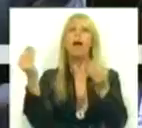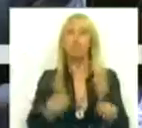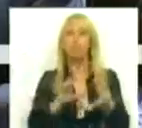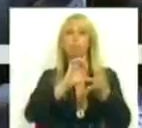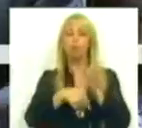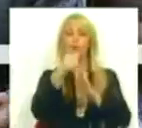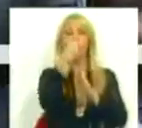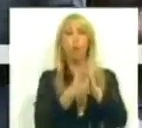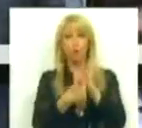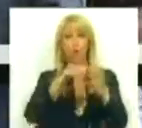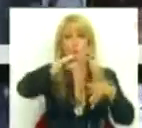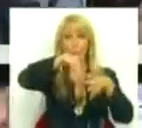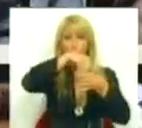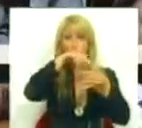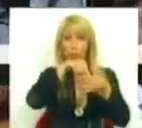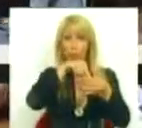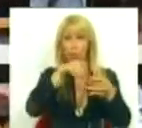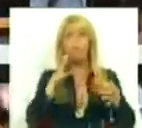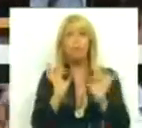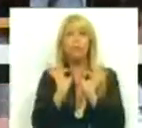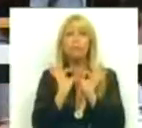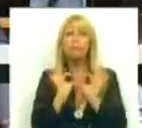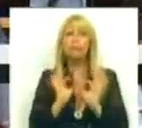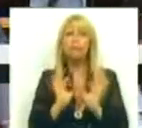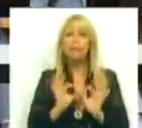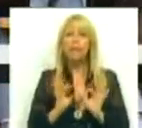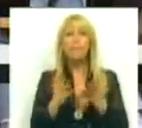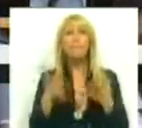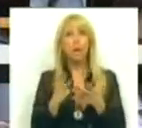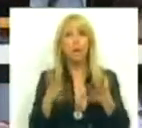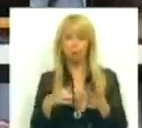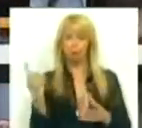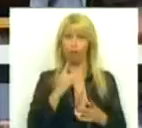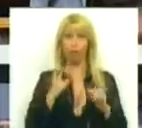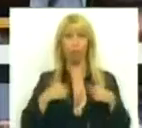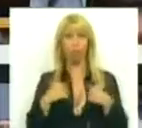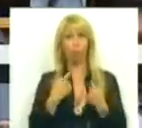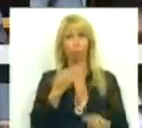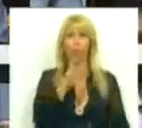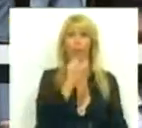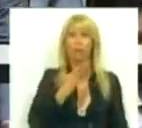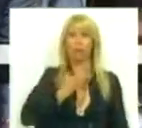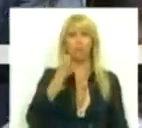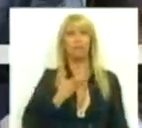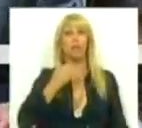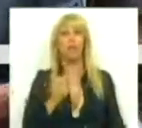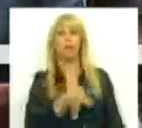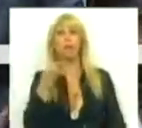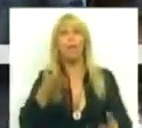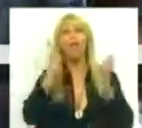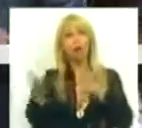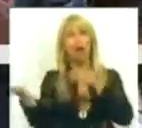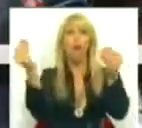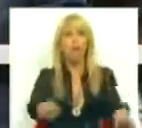muito do seu conteúdo, é idêntico àquele que nós próprios, no PSD e no CDS-PP, já havíamos apresentado.